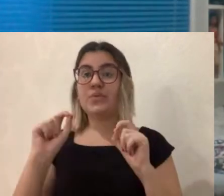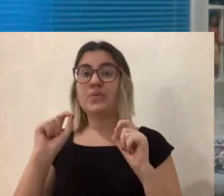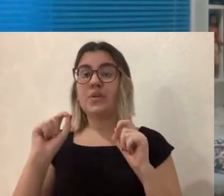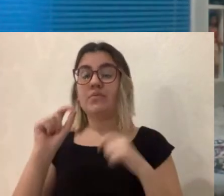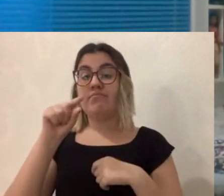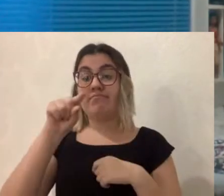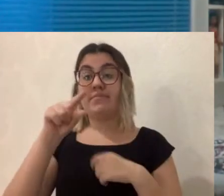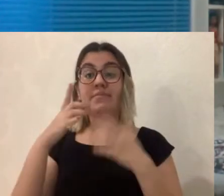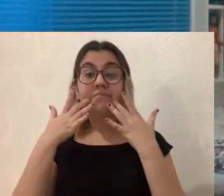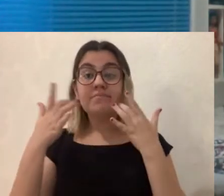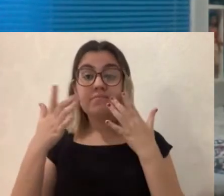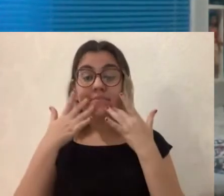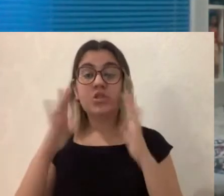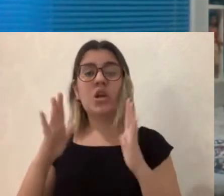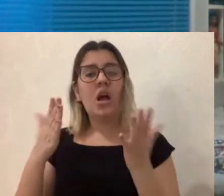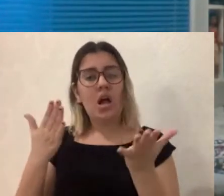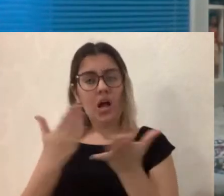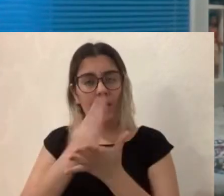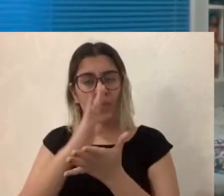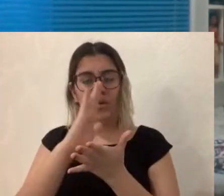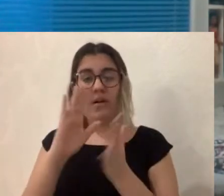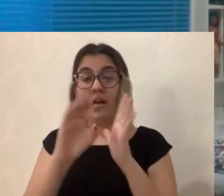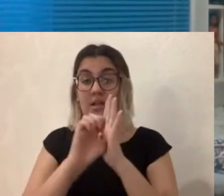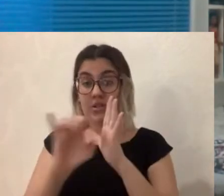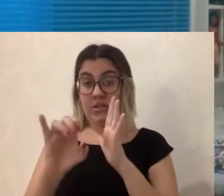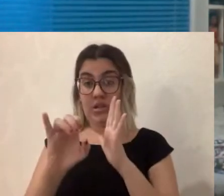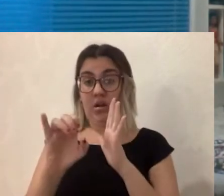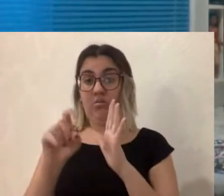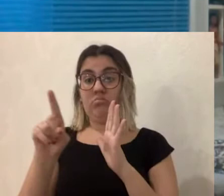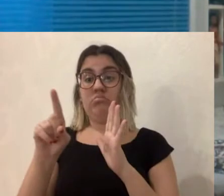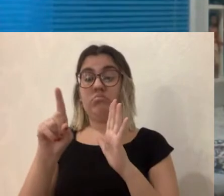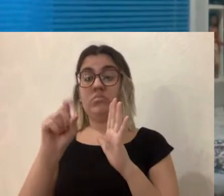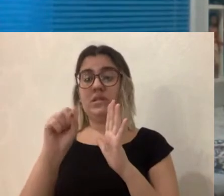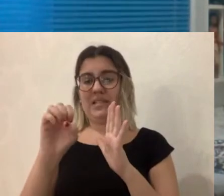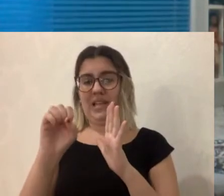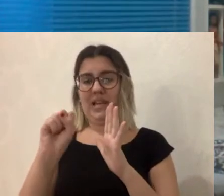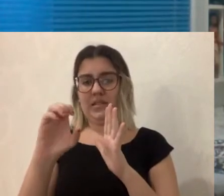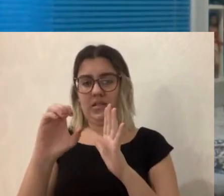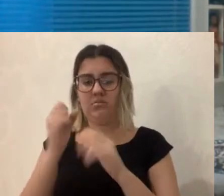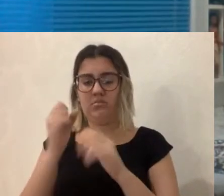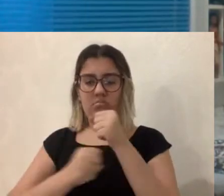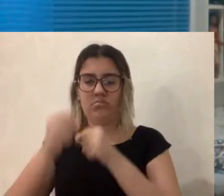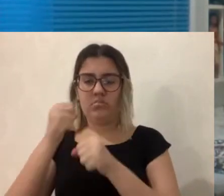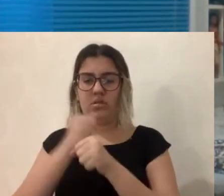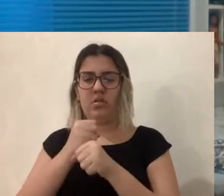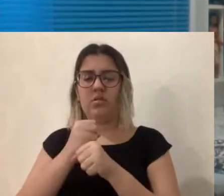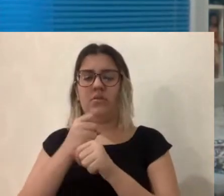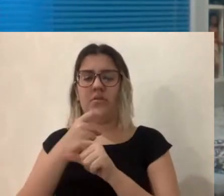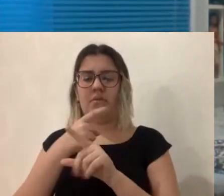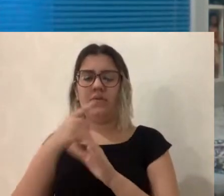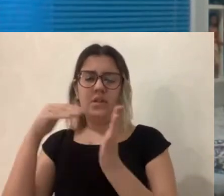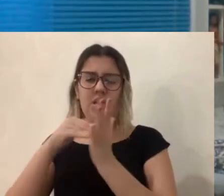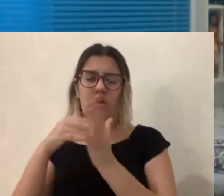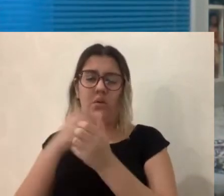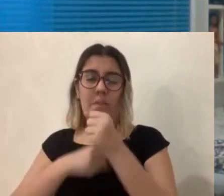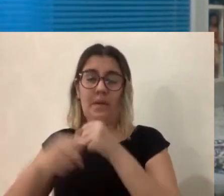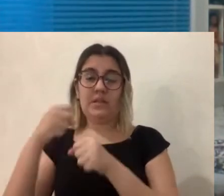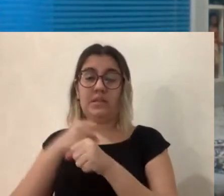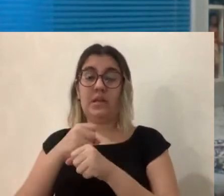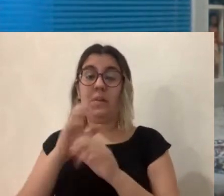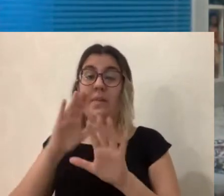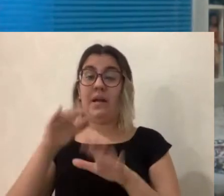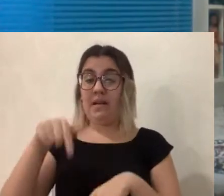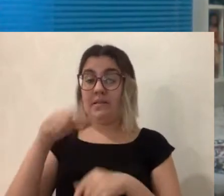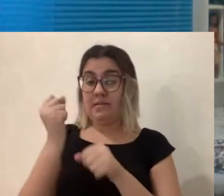aprovado por um edital do Sesc ano passado, só que no comecinho desse ano, final do ano passado, a gente ganhou outros editais de dança com